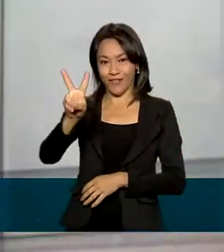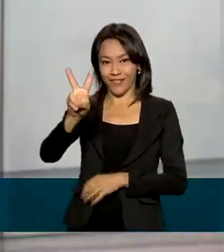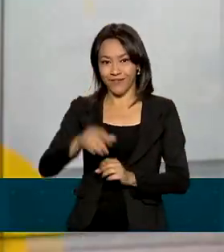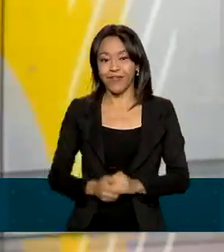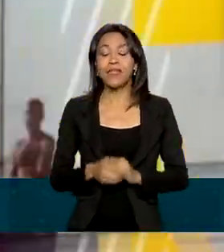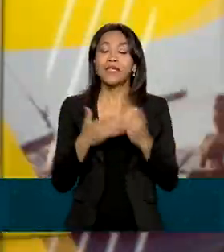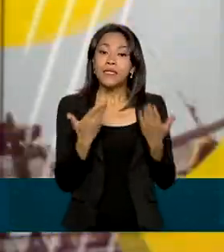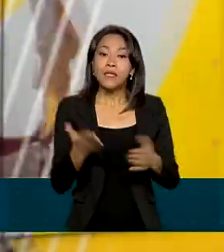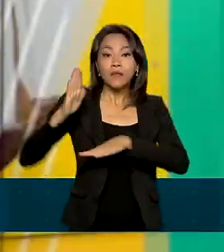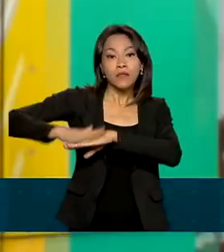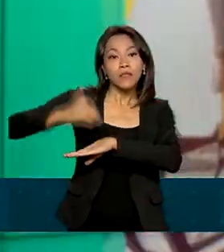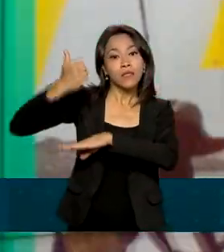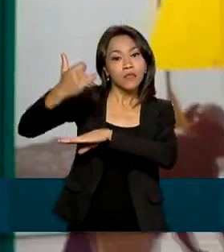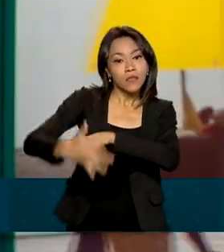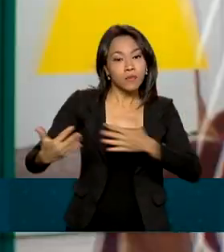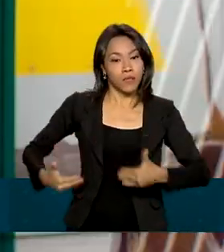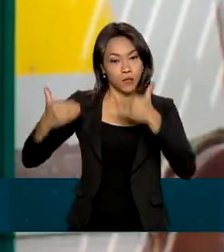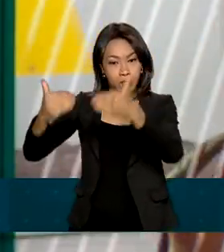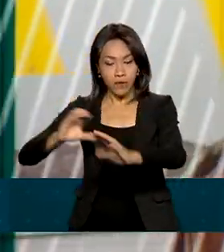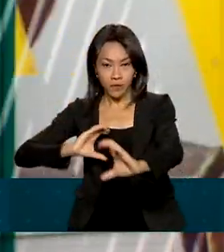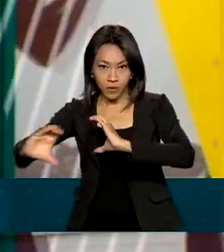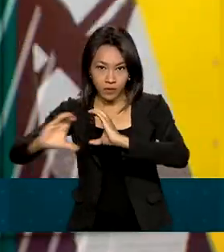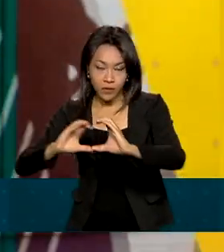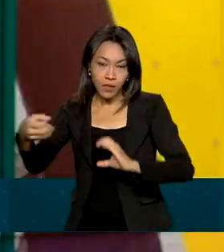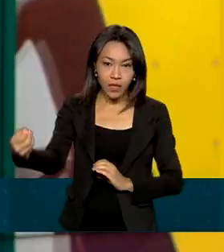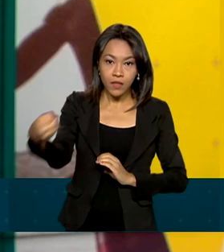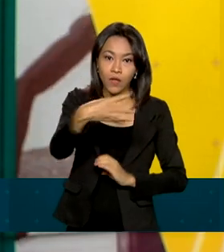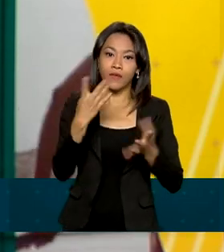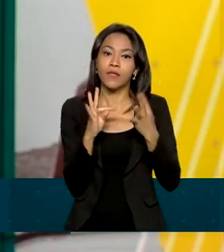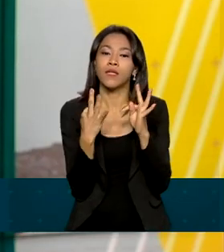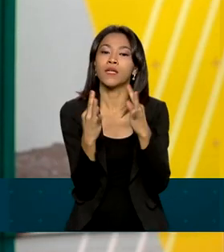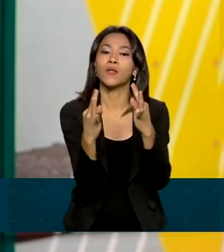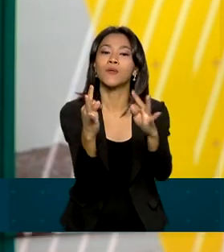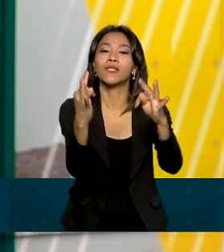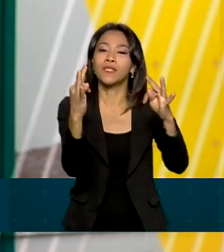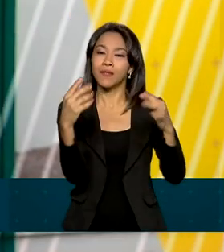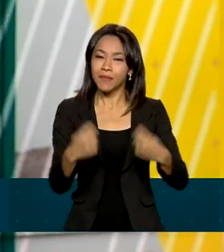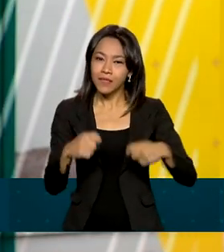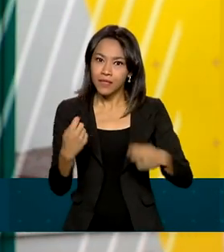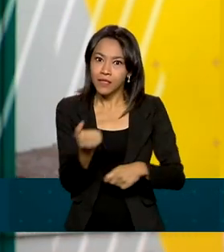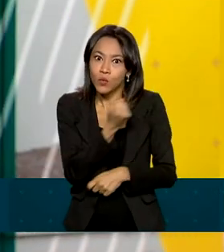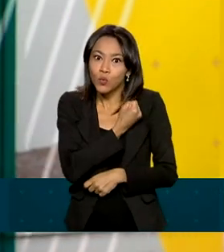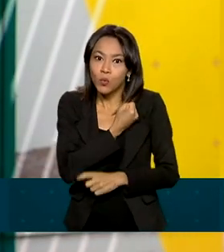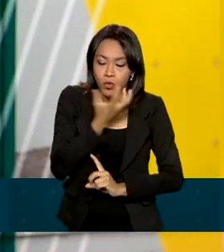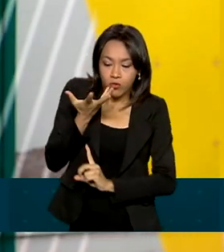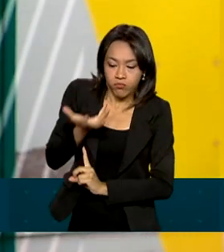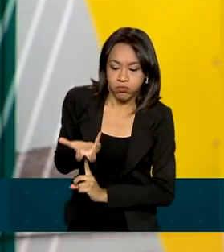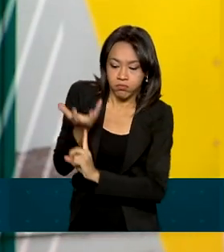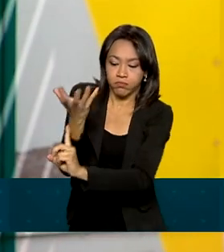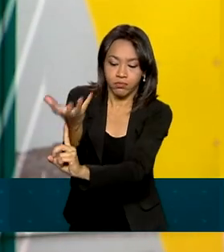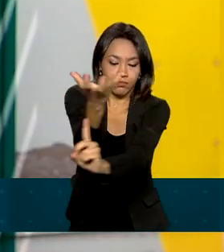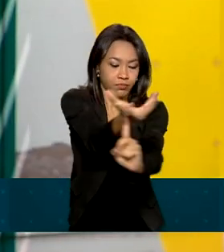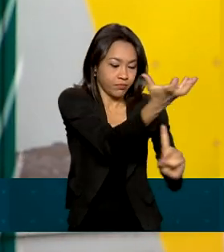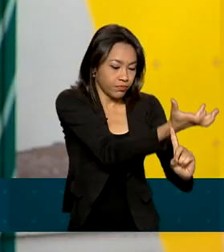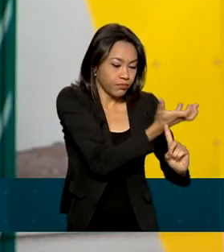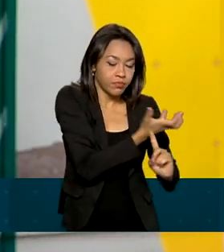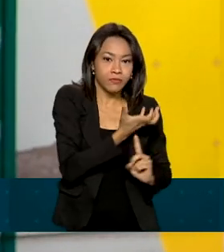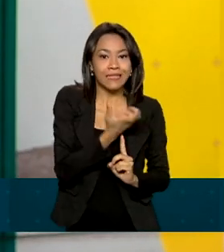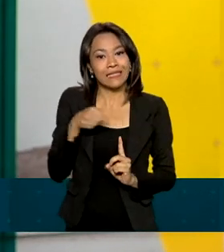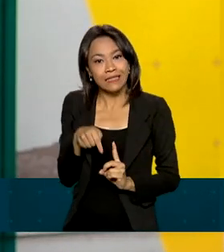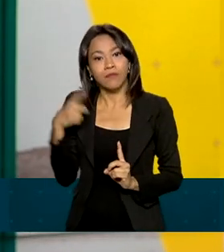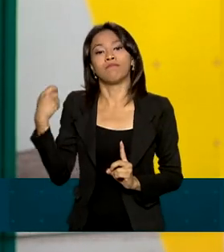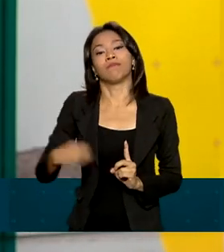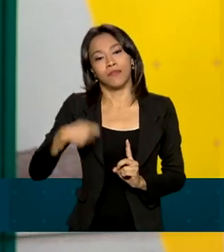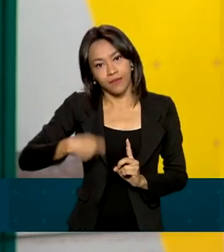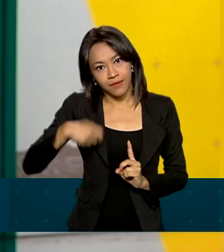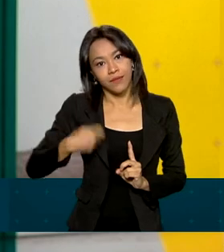segundo o ministério das Comunicações a nova tecnologia exige maior número de antenas e para atender a demanda é